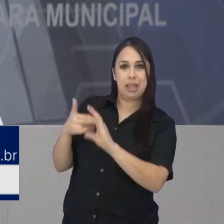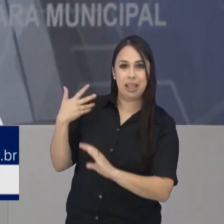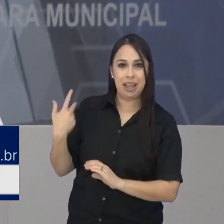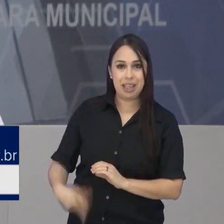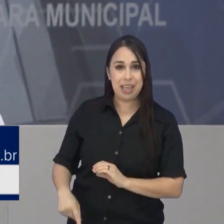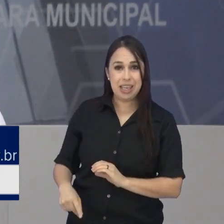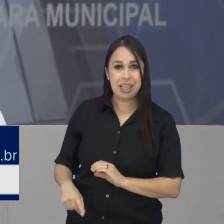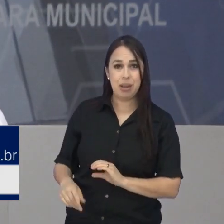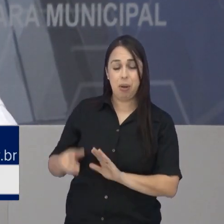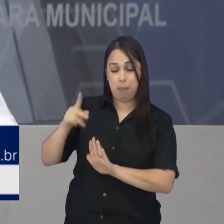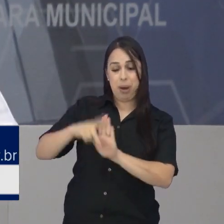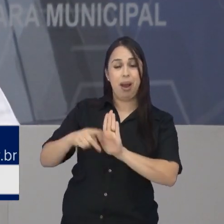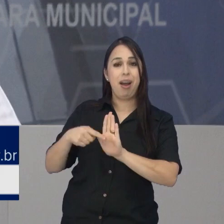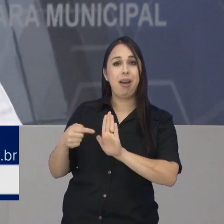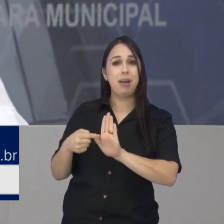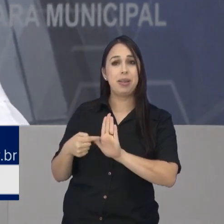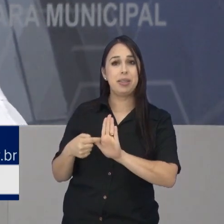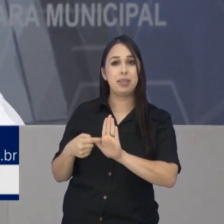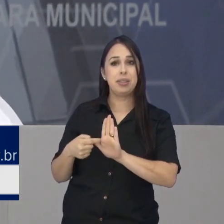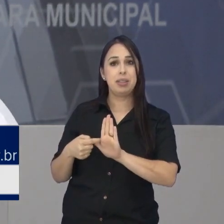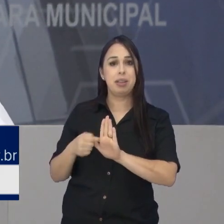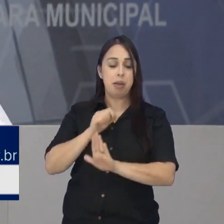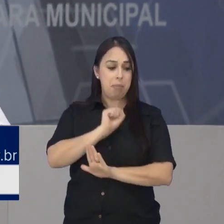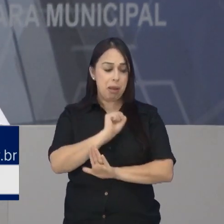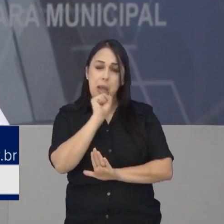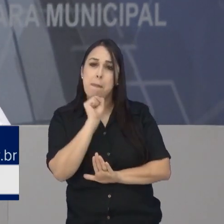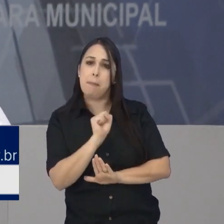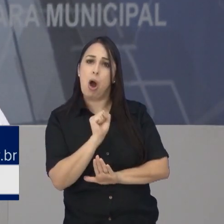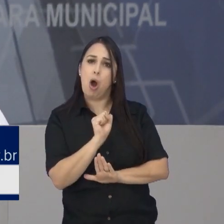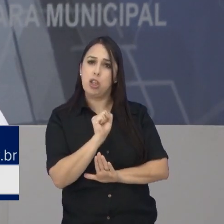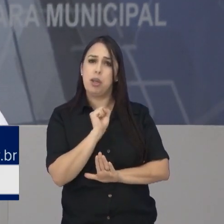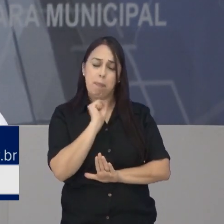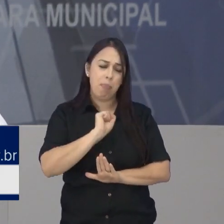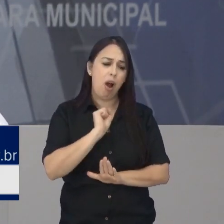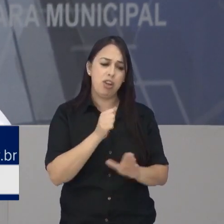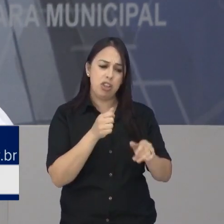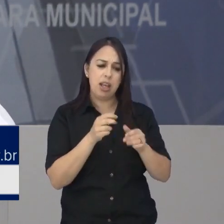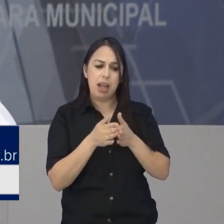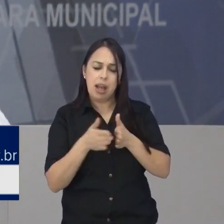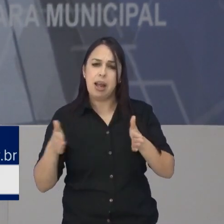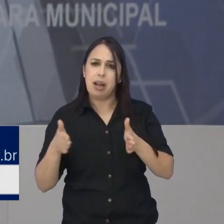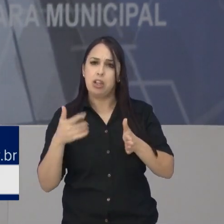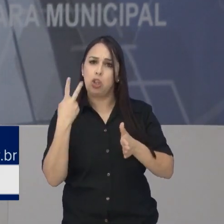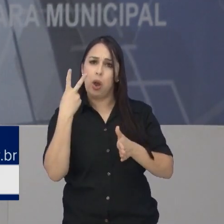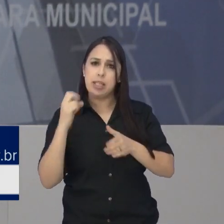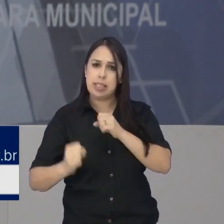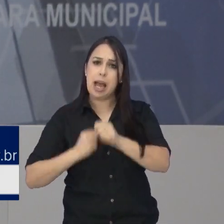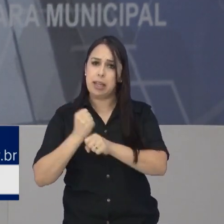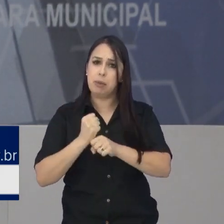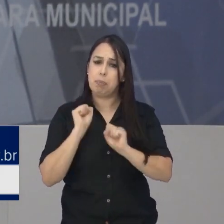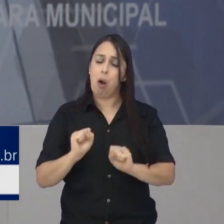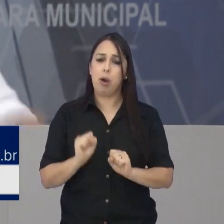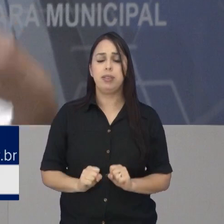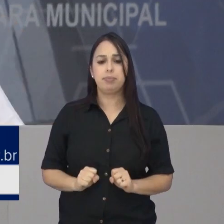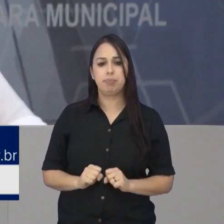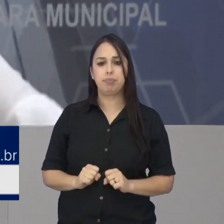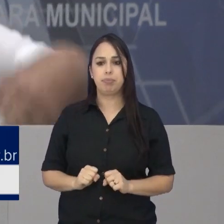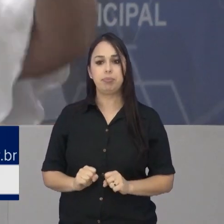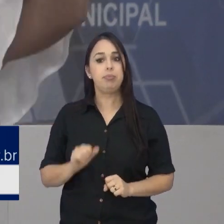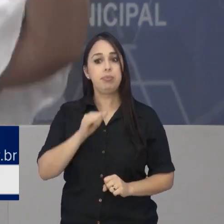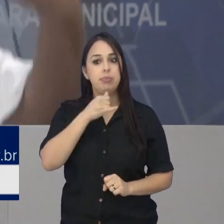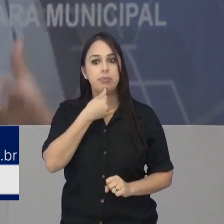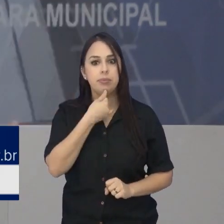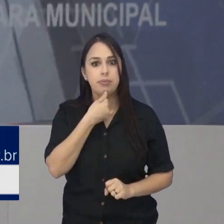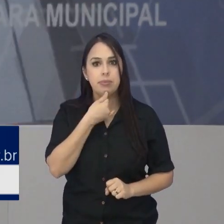um projeto para reconduzir o presidente e a diretoria da Fundação Cultural. Infelizmente,